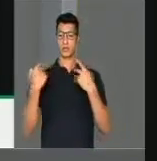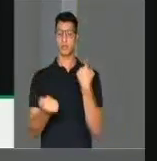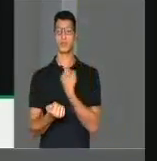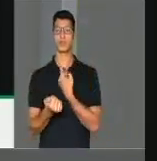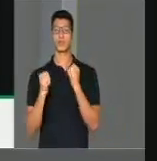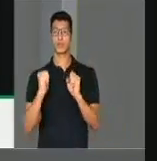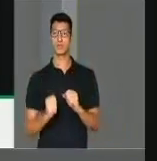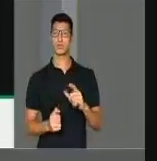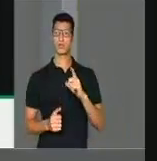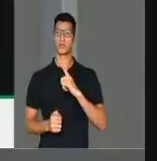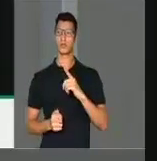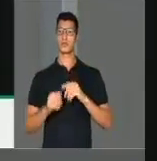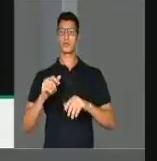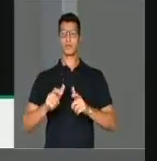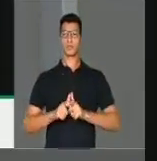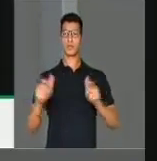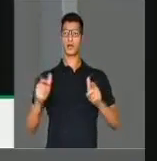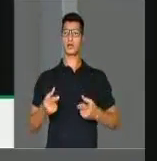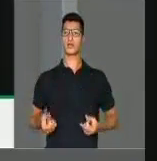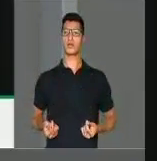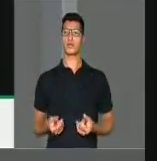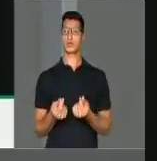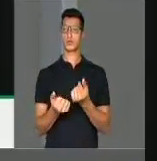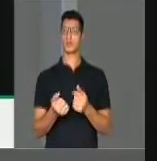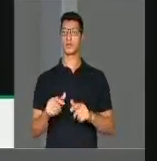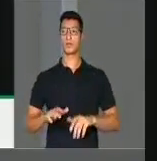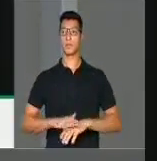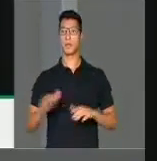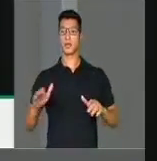tudo, que nós possamos ter, né, maiores